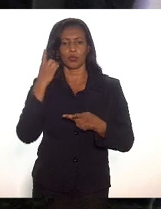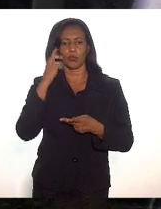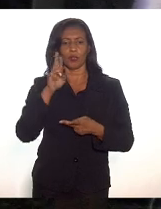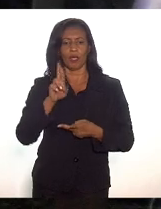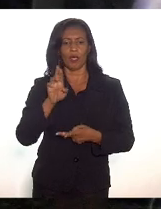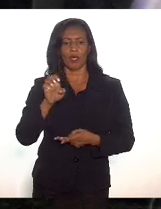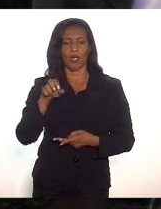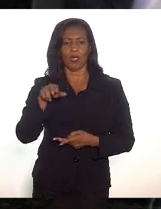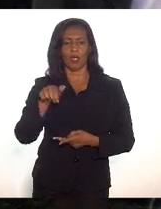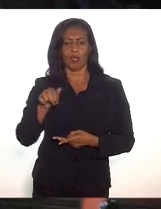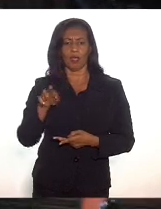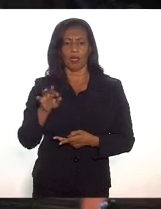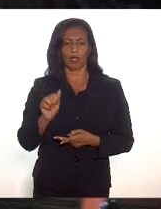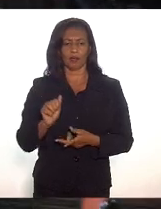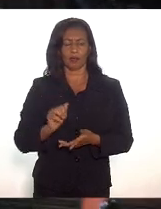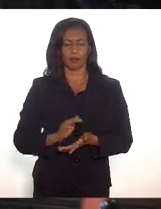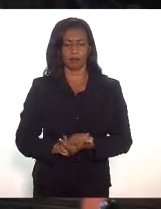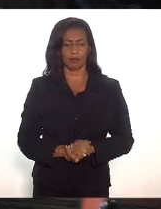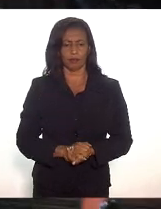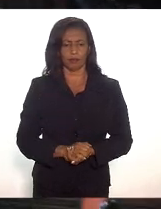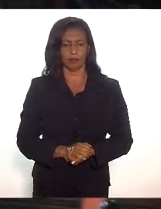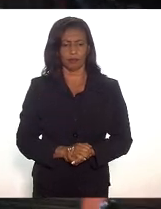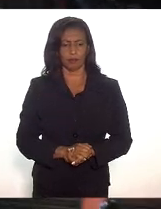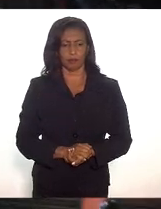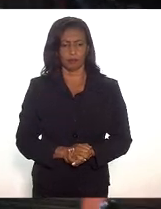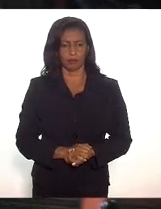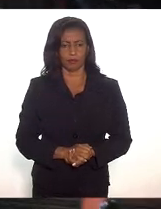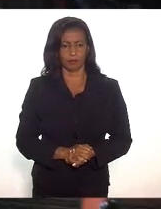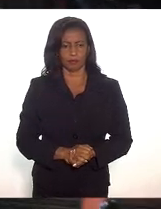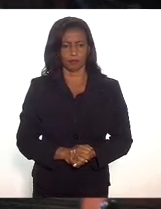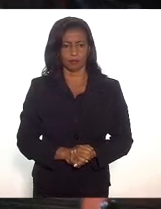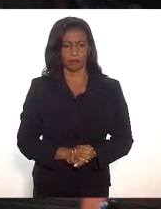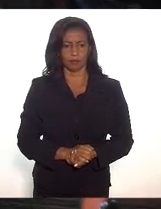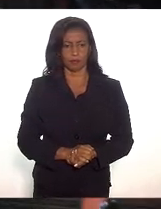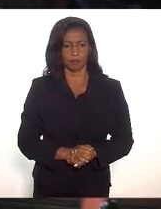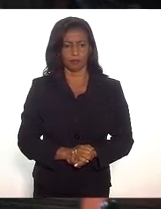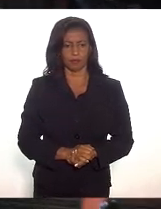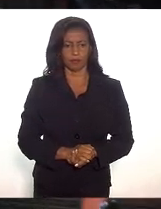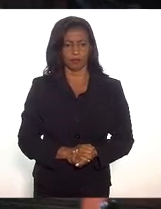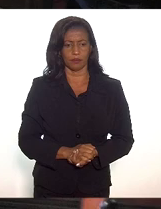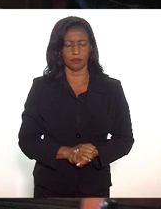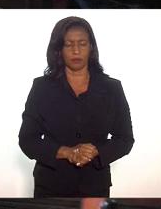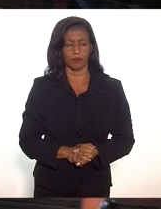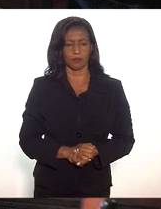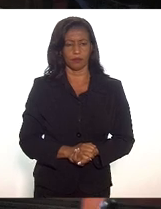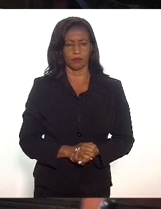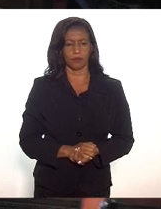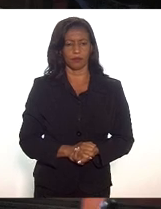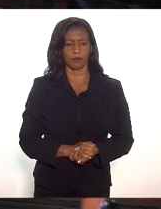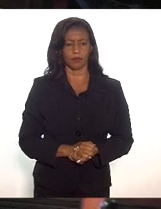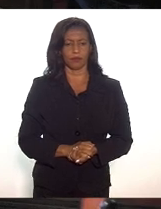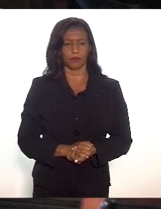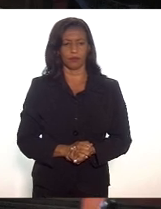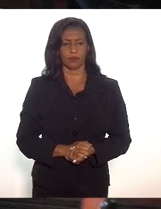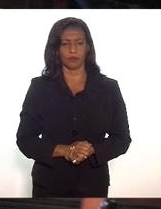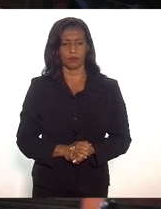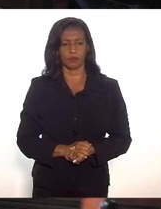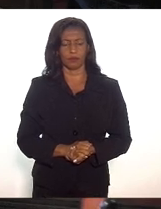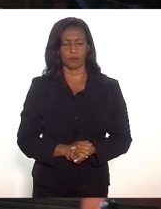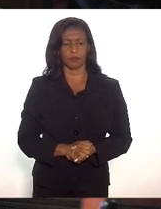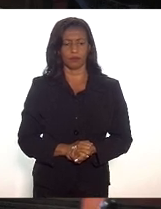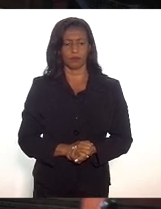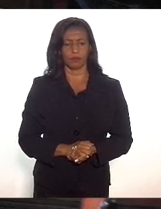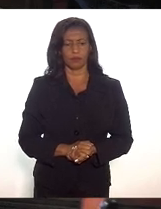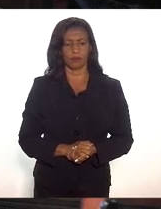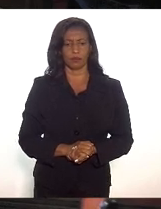por favor, só consignar meu voto, Thiago Pampulha, não, por favor. Deixa só. Eu